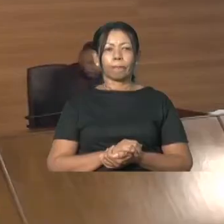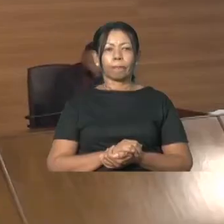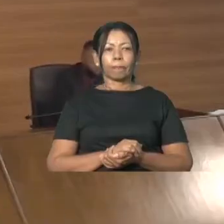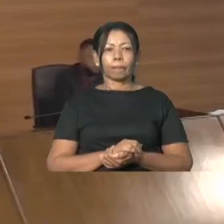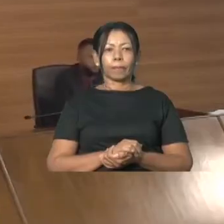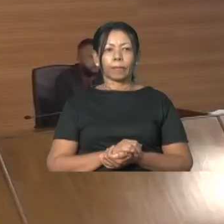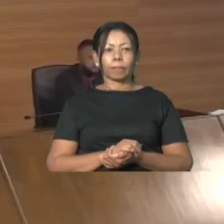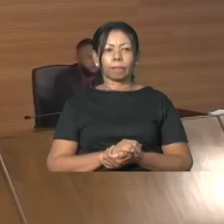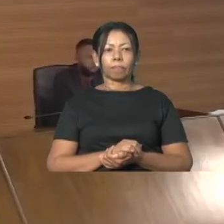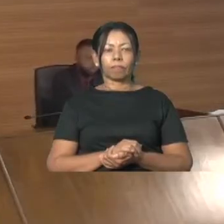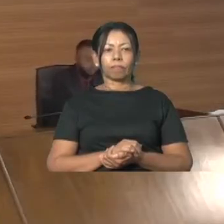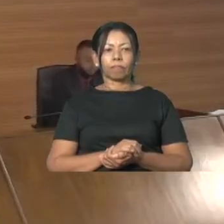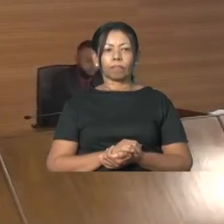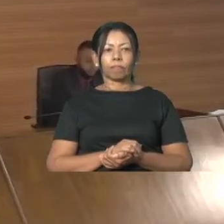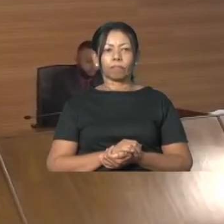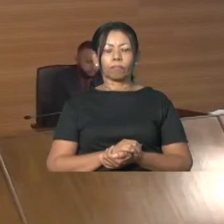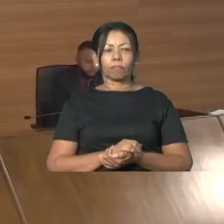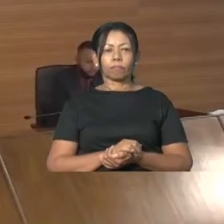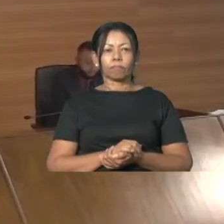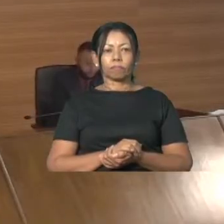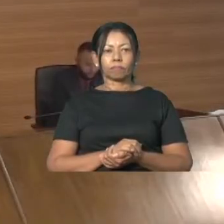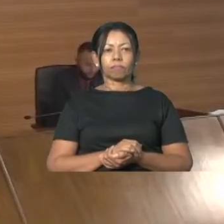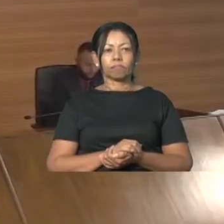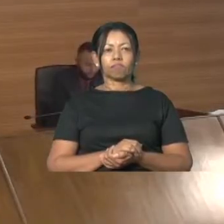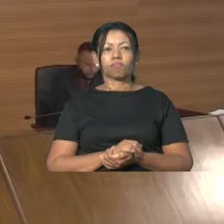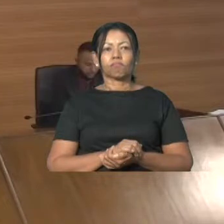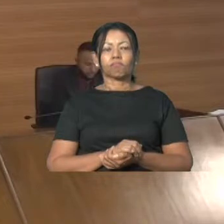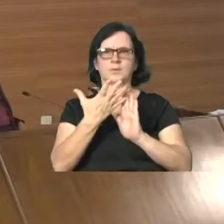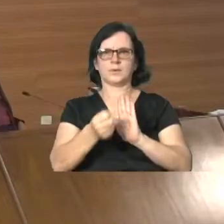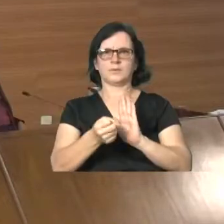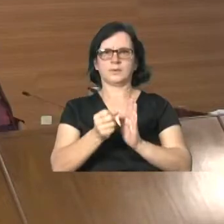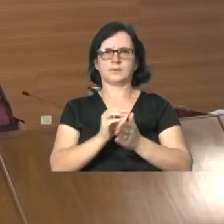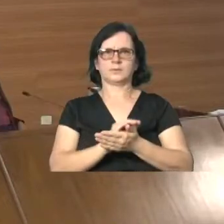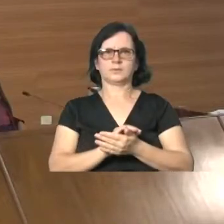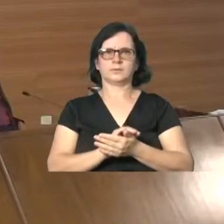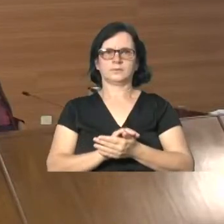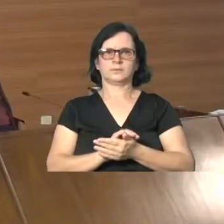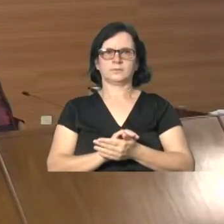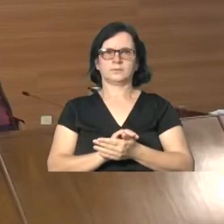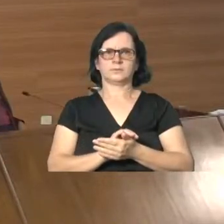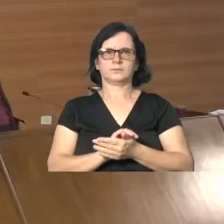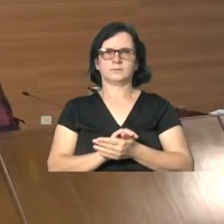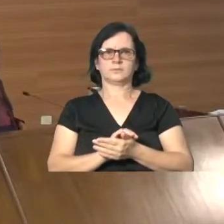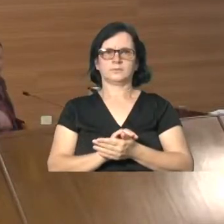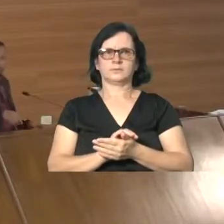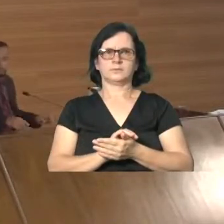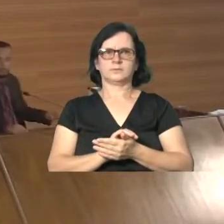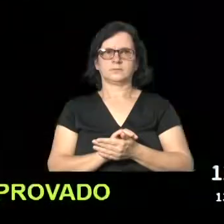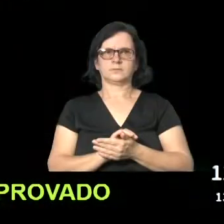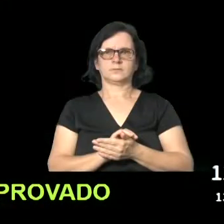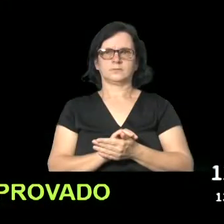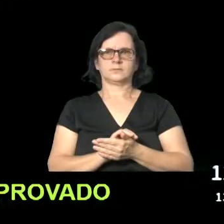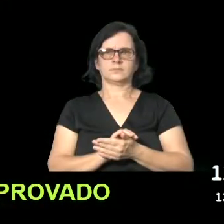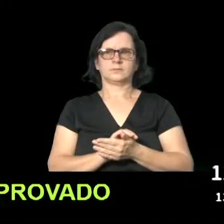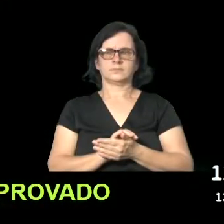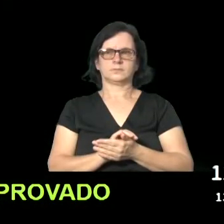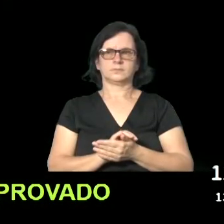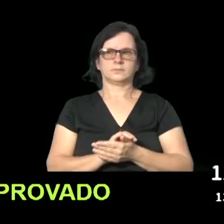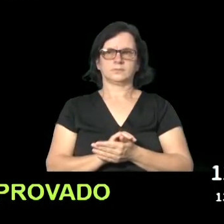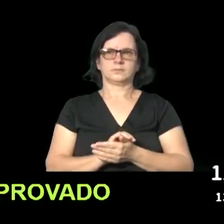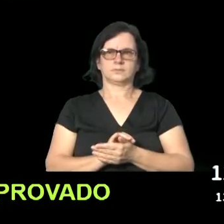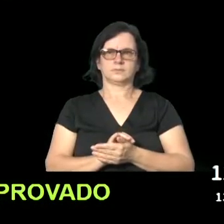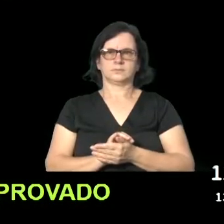Municipal de Cubatão. O de número 91, que estima receita e fixa despesa para o exercício de